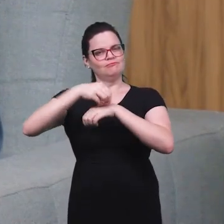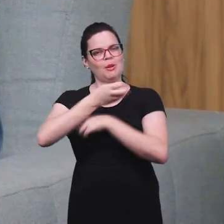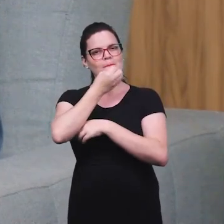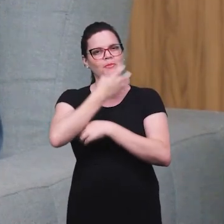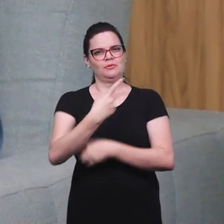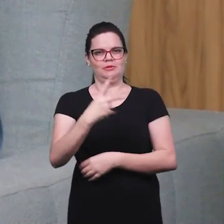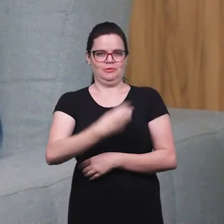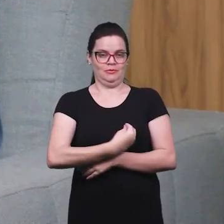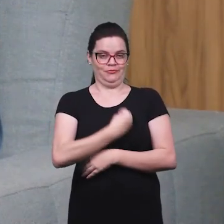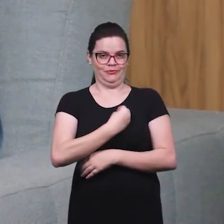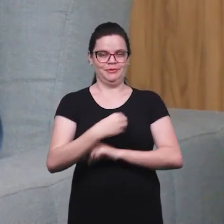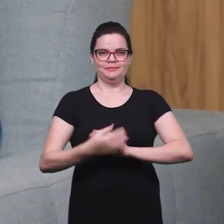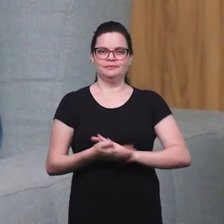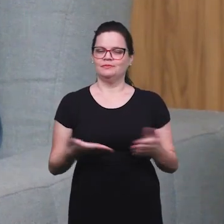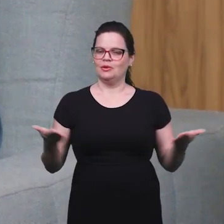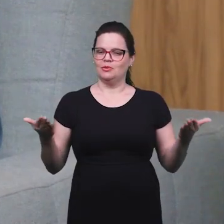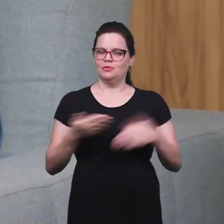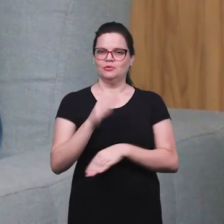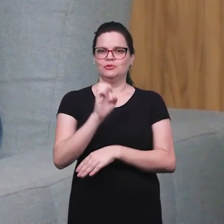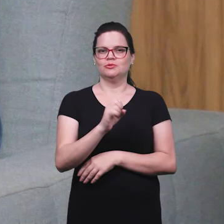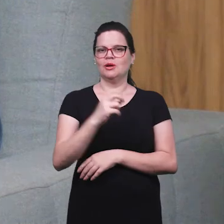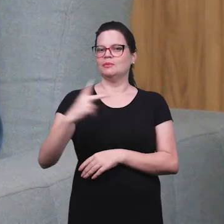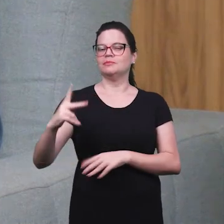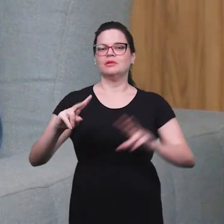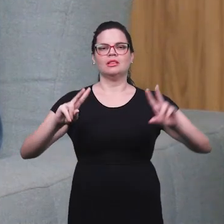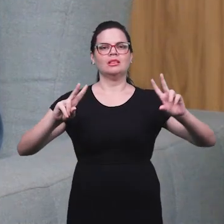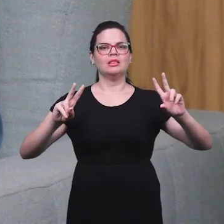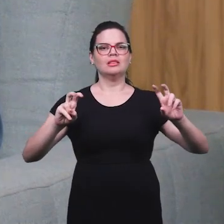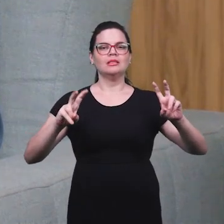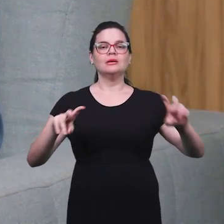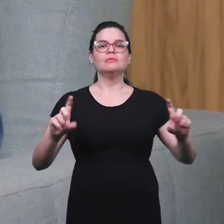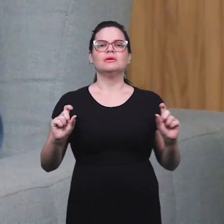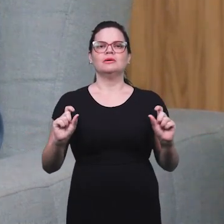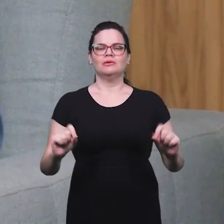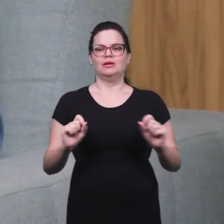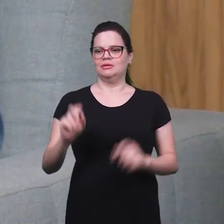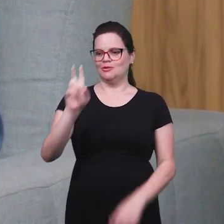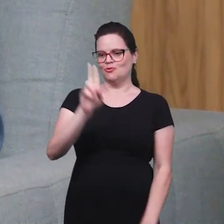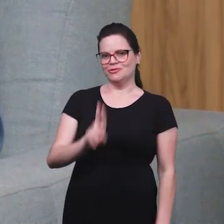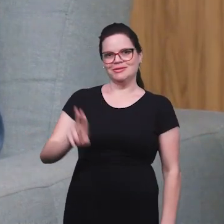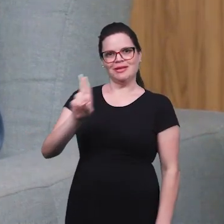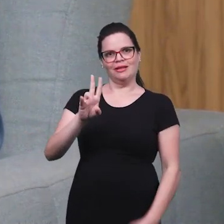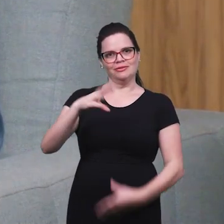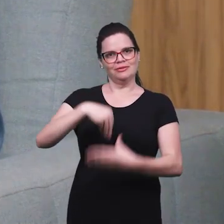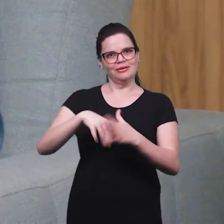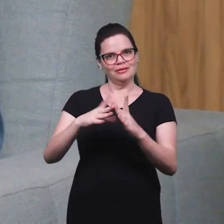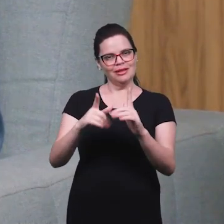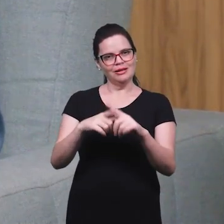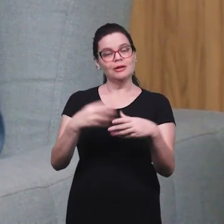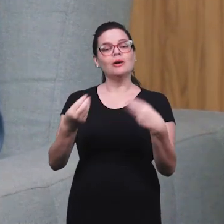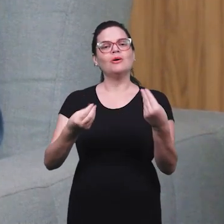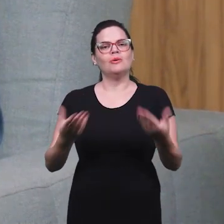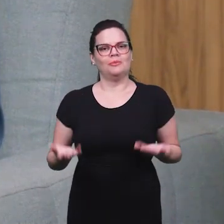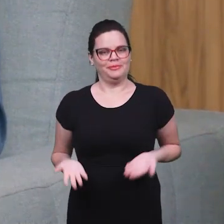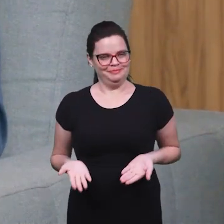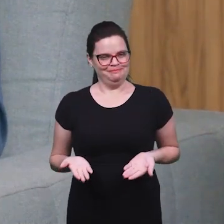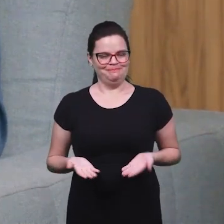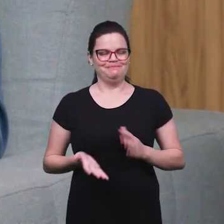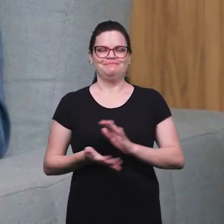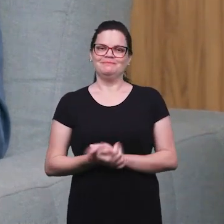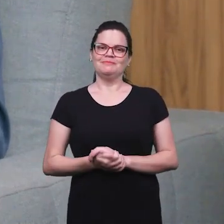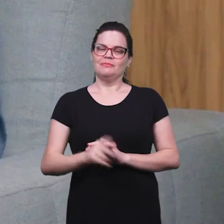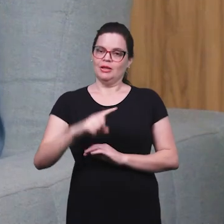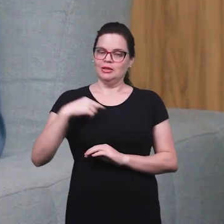vida. Neste episódio, o nosso tema é instrumentalidade. Isso tem sido